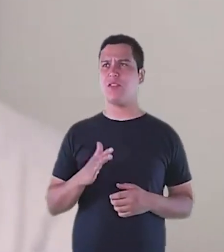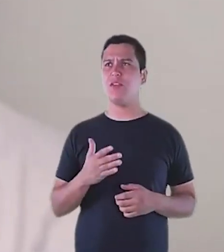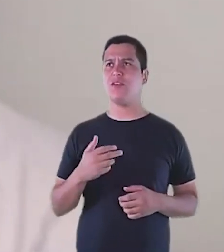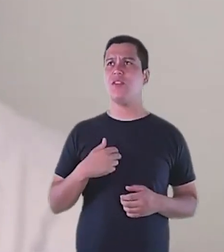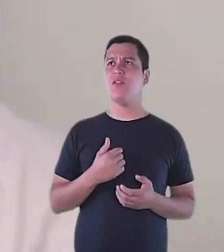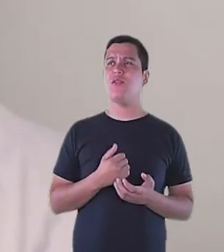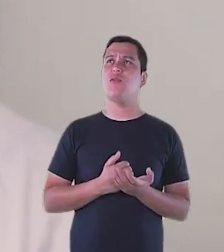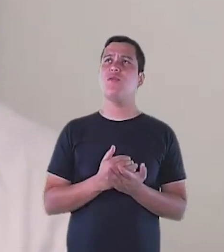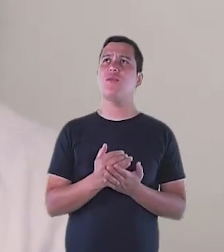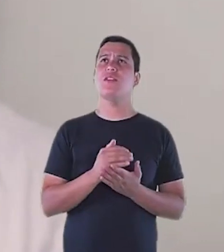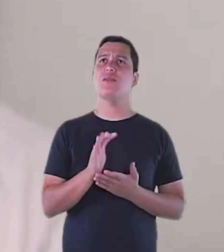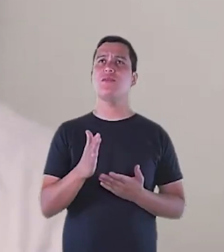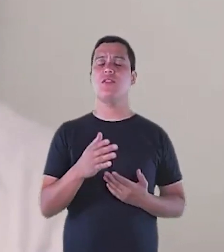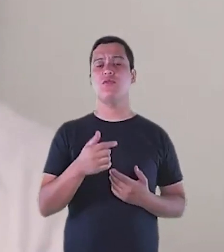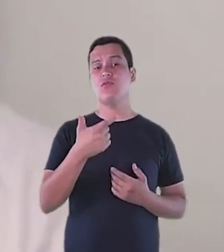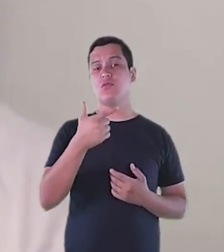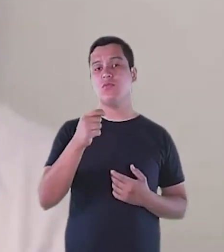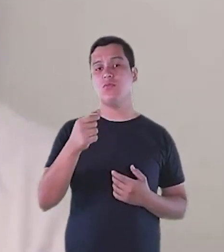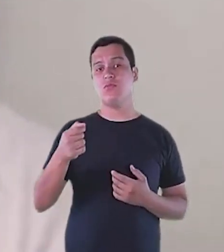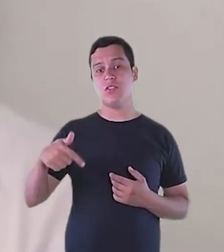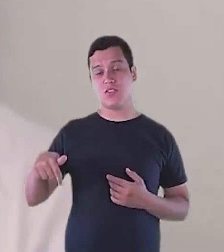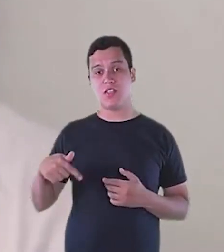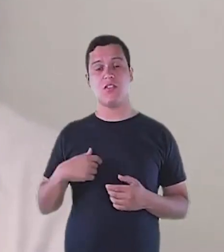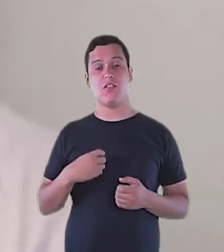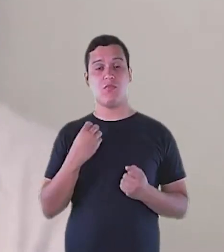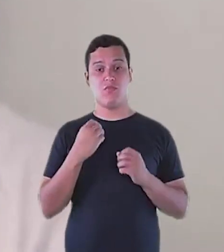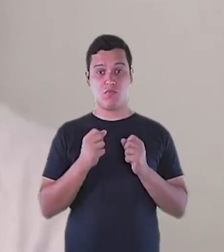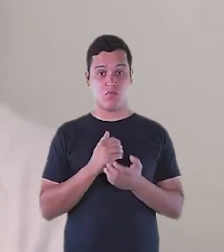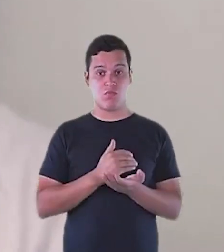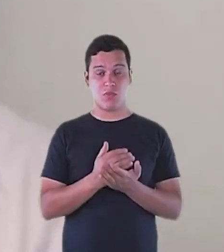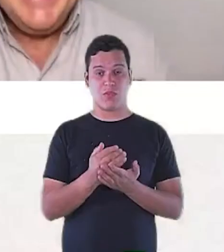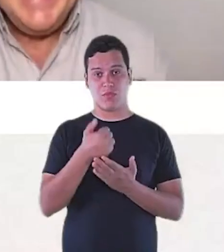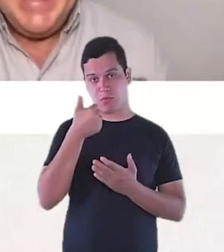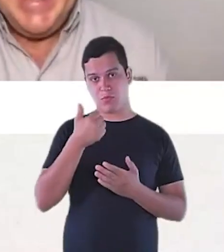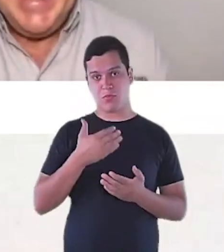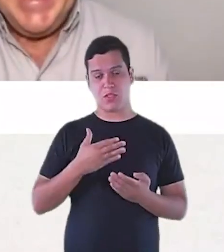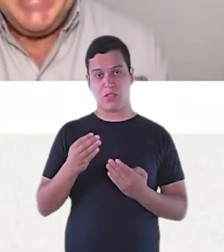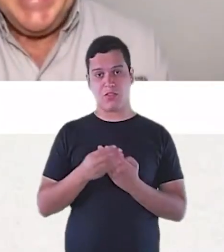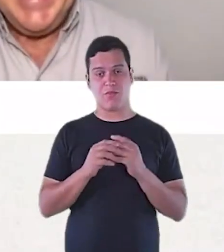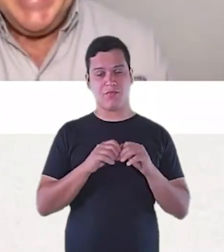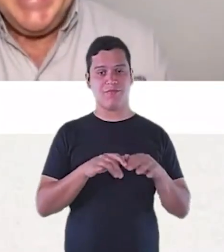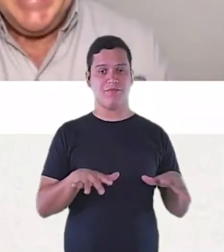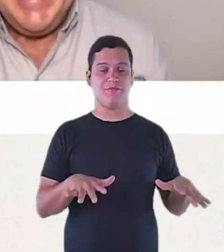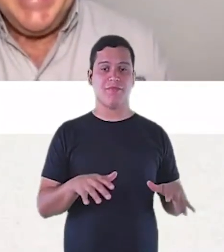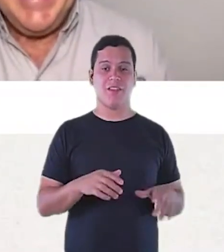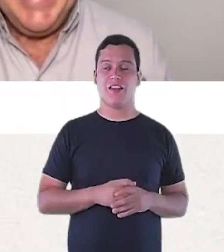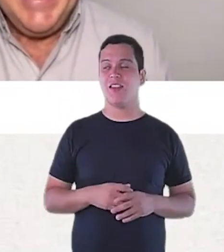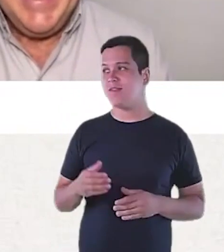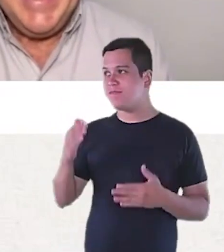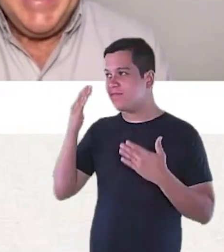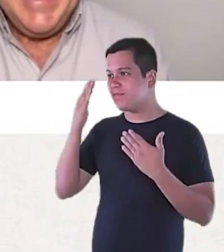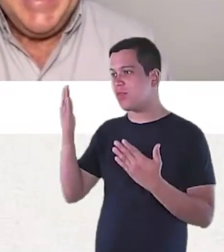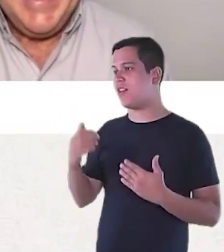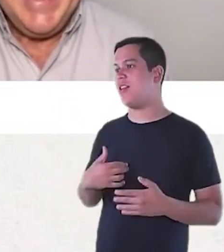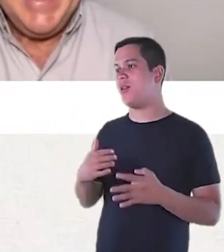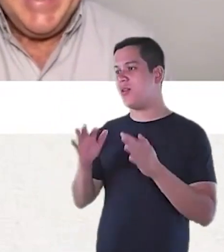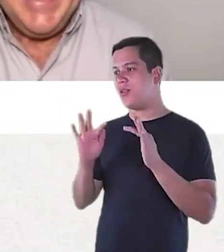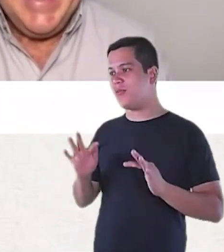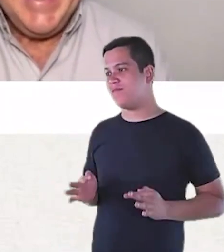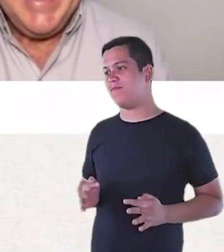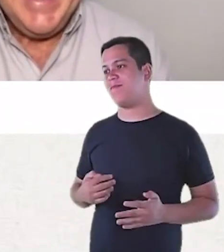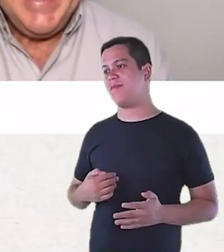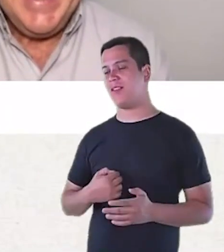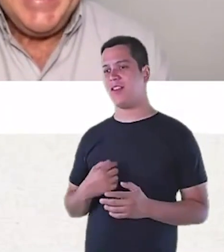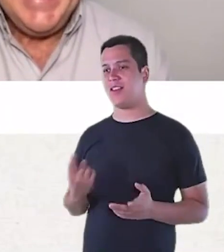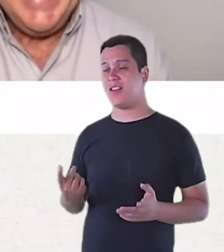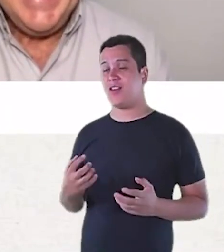2007, o 1808. Então, uma grande alegria estar aqui com você. Grande alegria é minha de poder dizer com a maior honra e